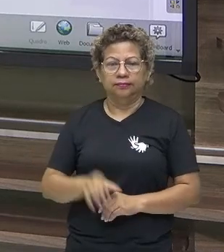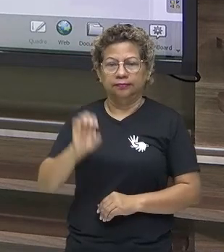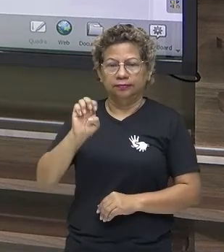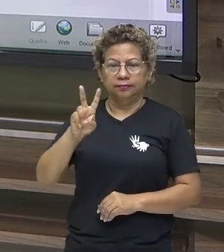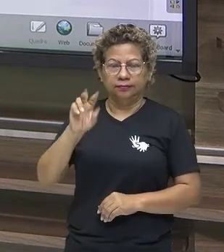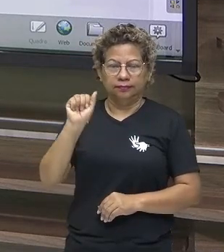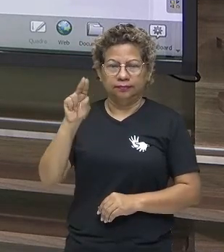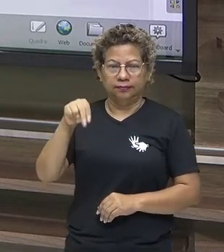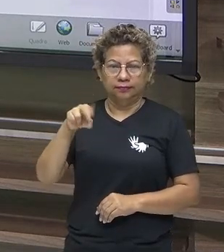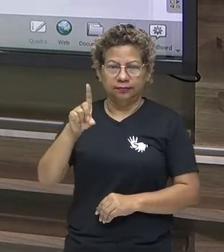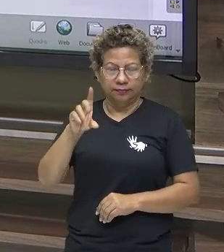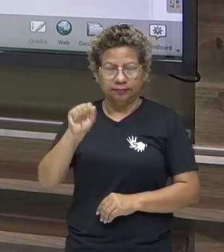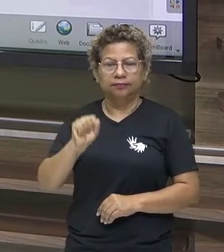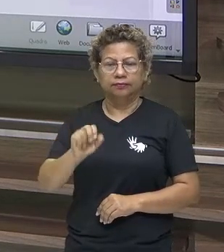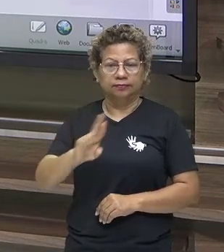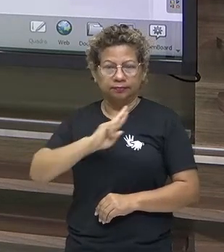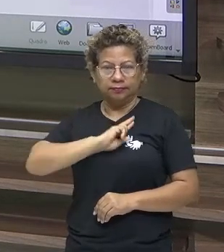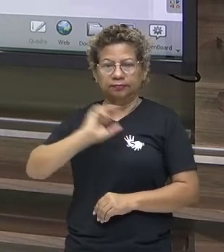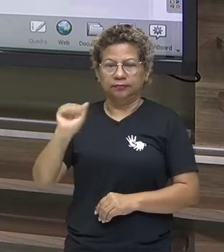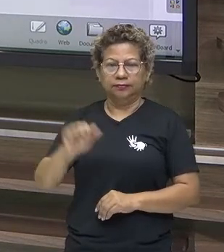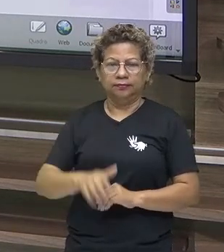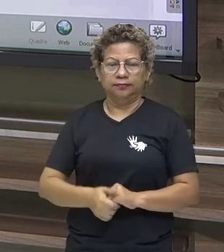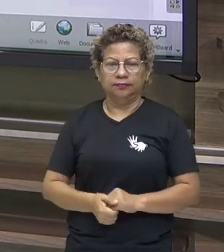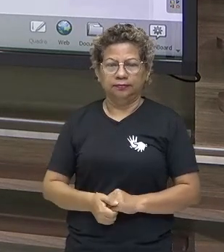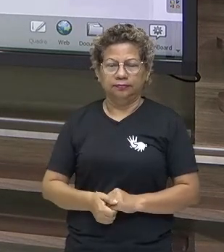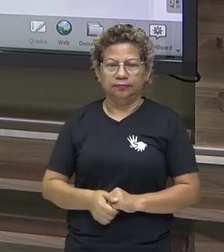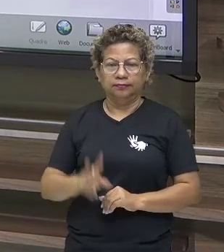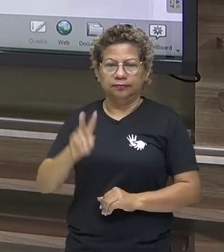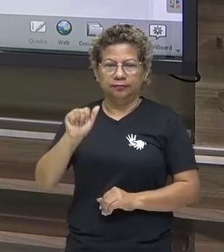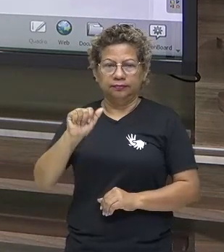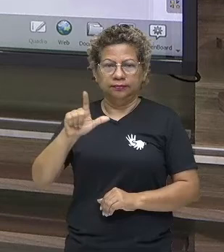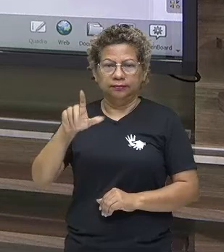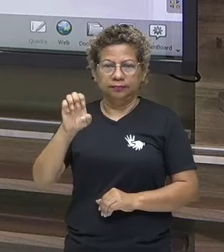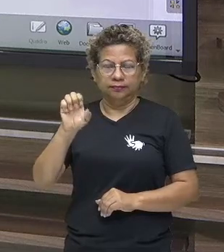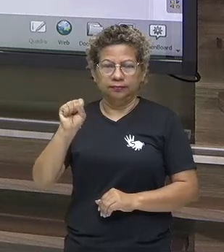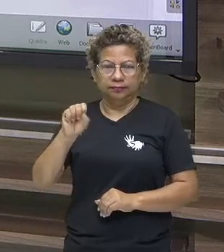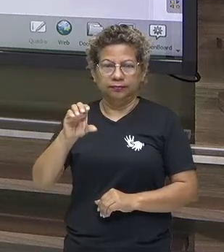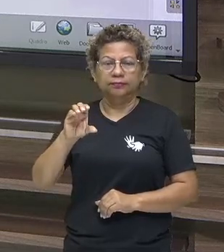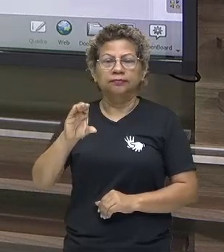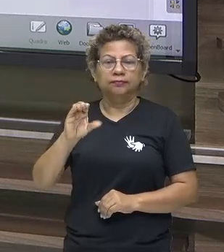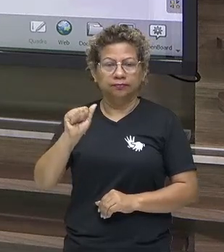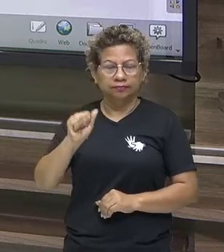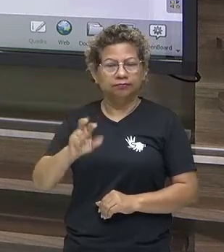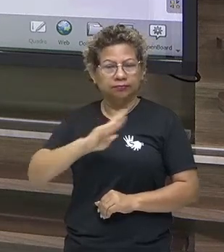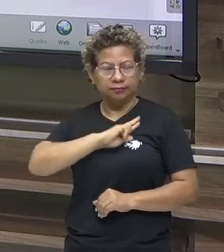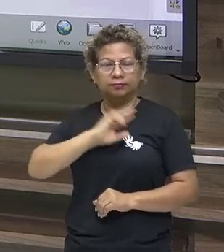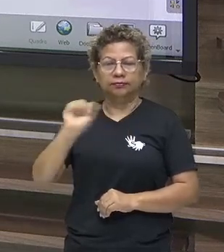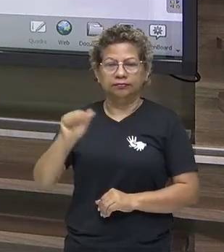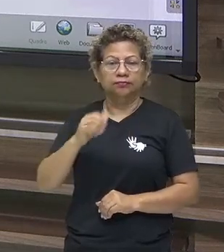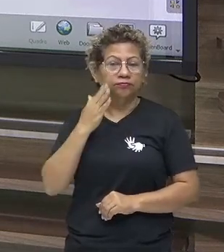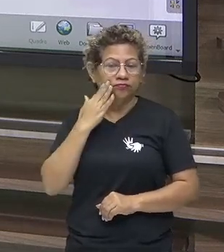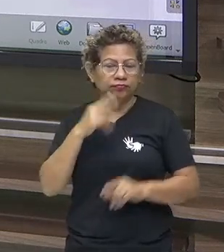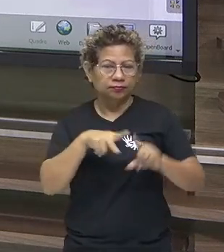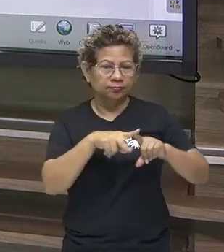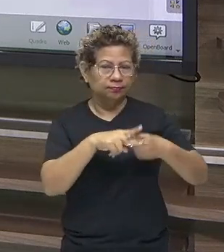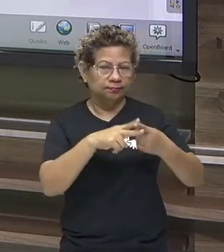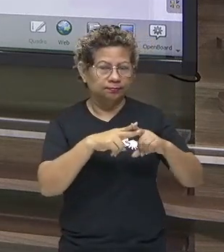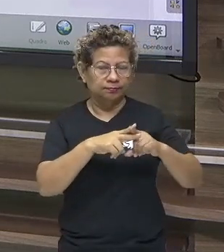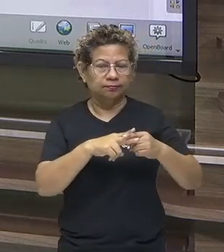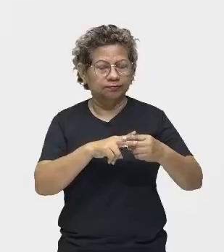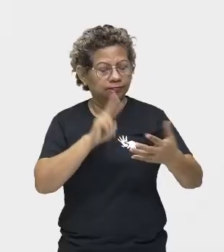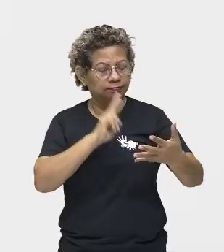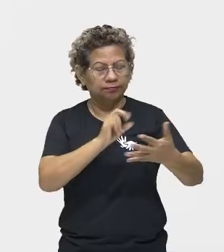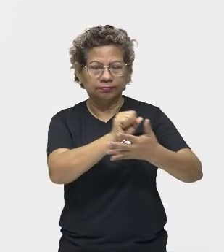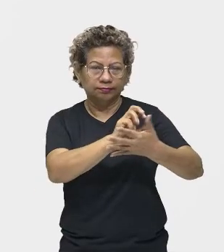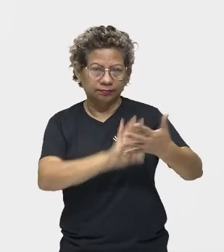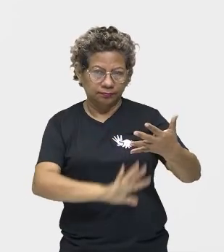Evandro dizendo que é a letra A. A Valesca Zel também dizendo que é a letra A. Então, vamos para a correção aí da nossa terceira